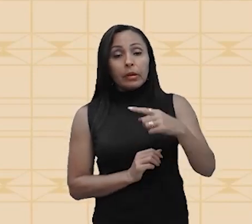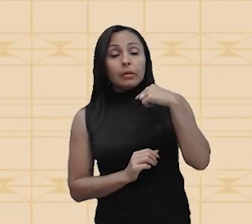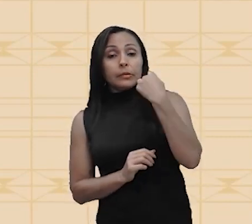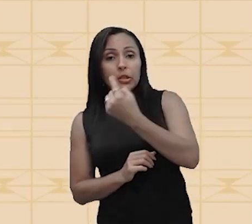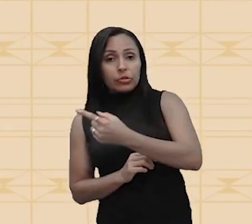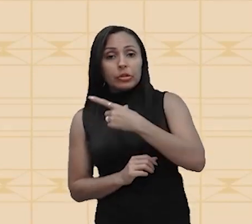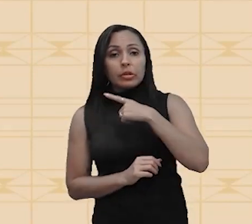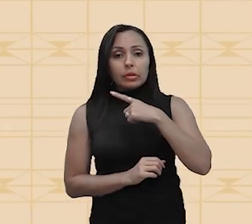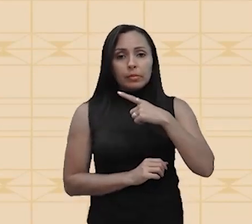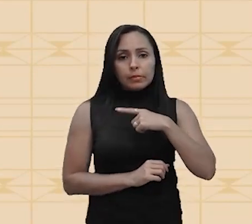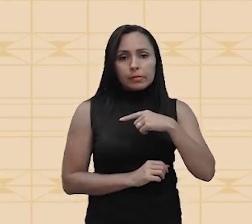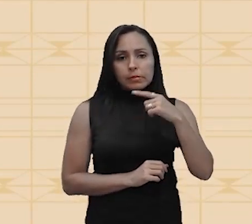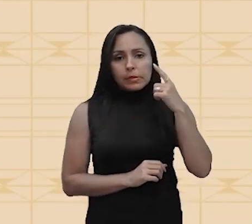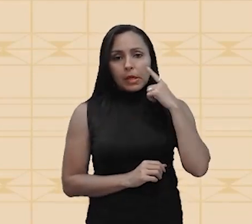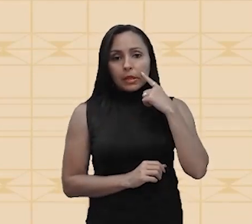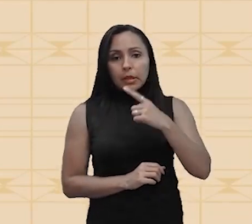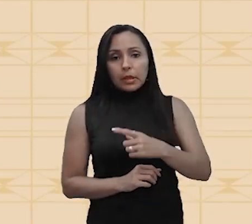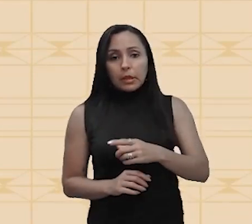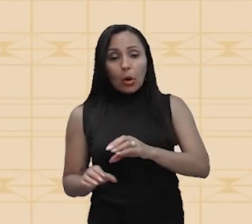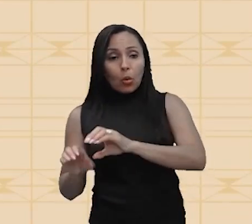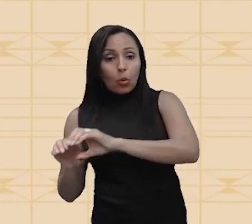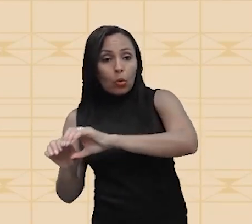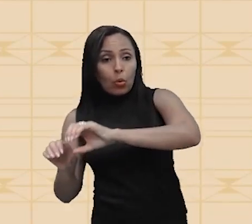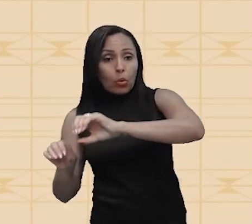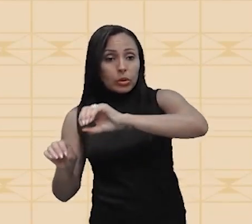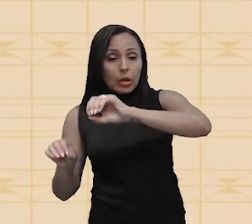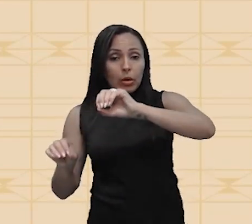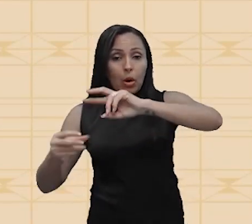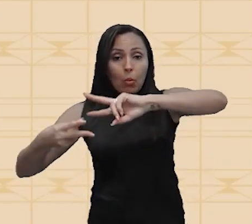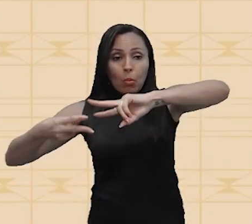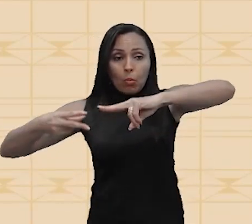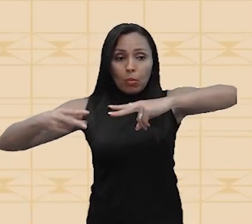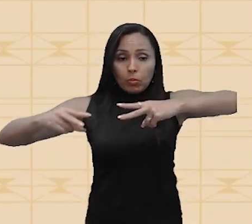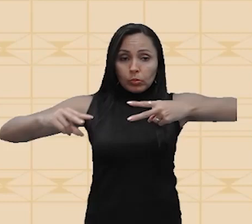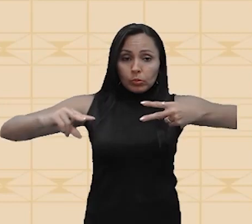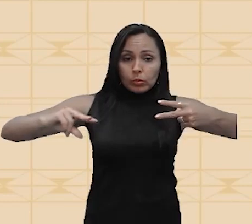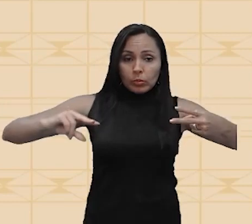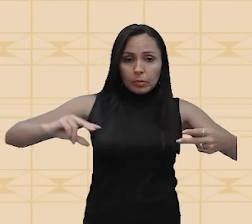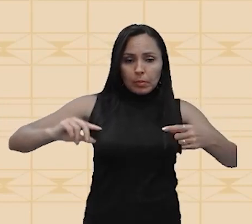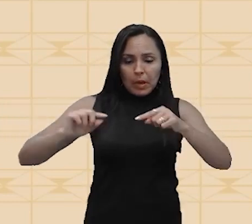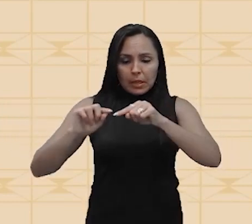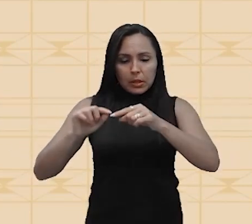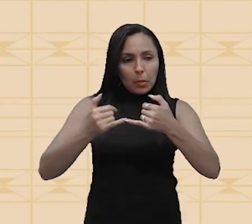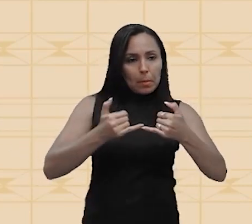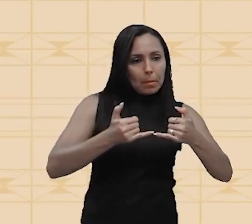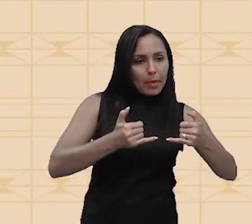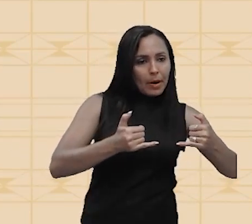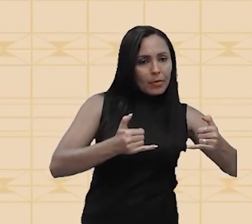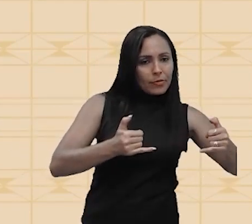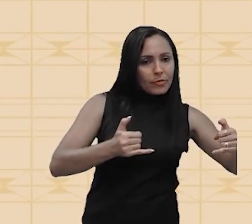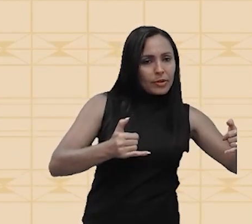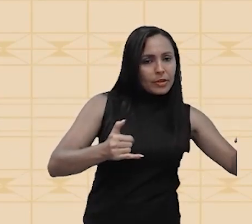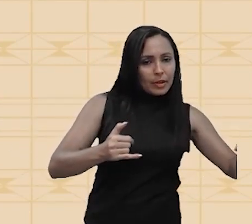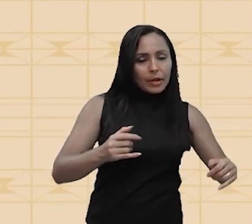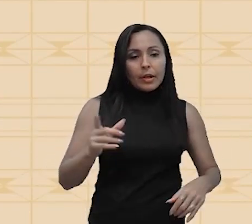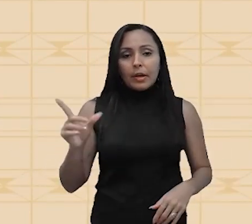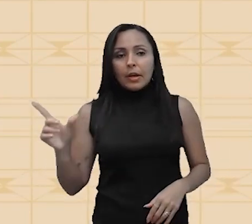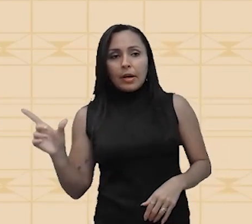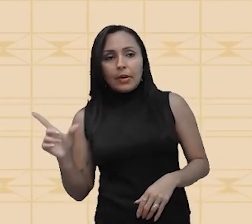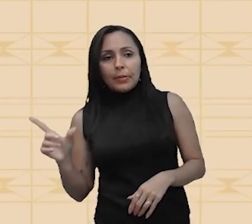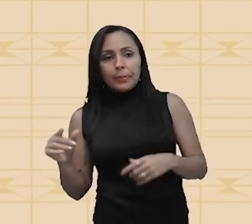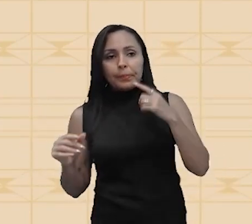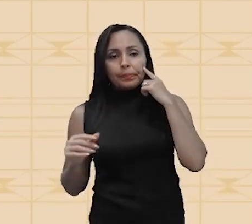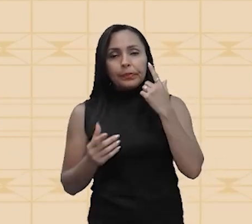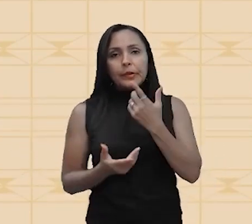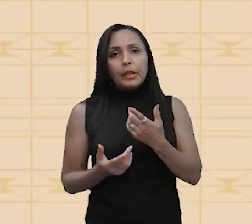a onda grossa, a corda grossa passando para a fina, Após a refração, a onda